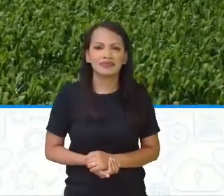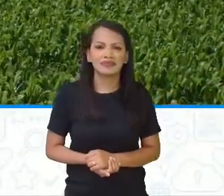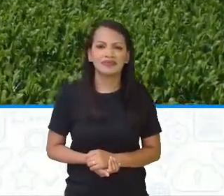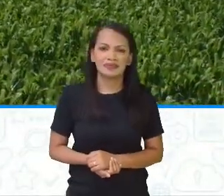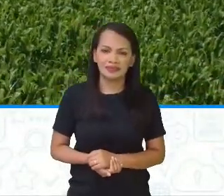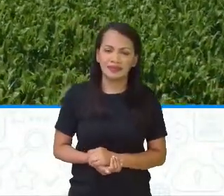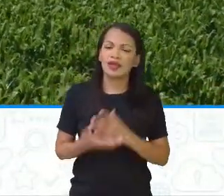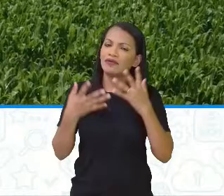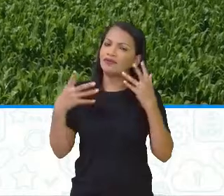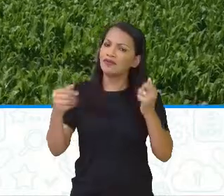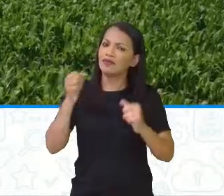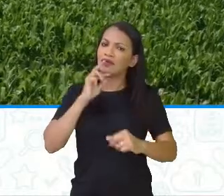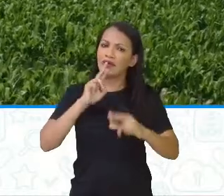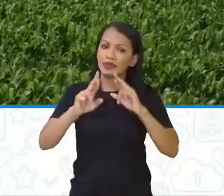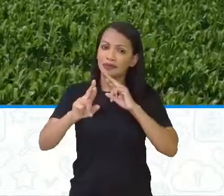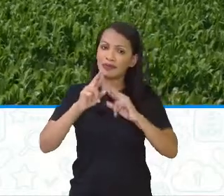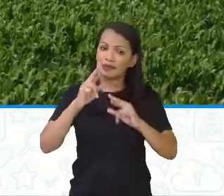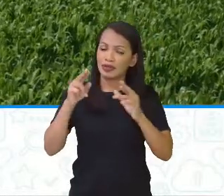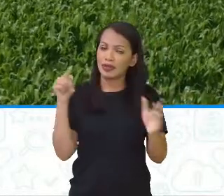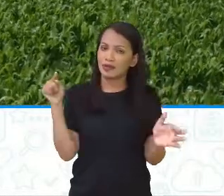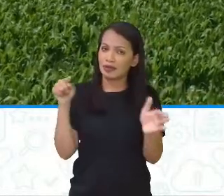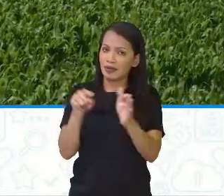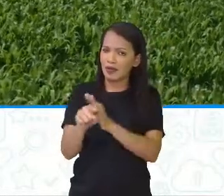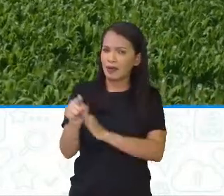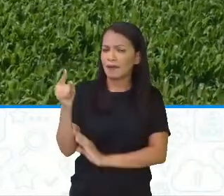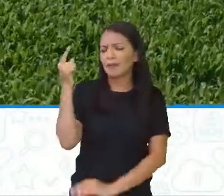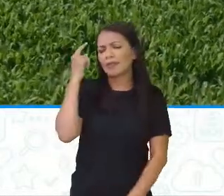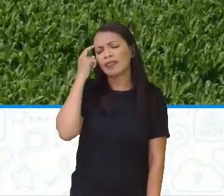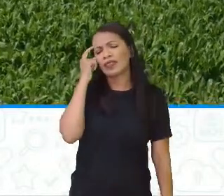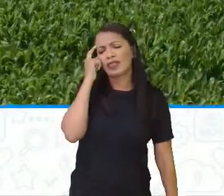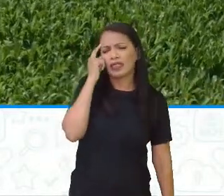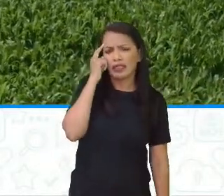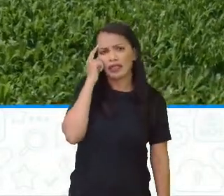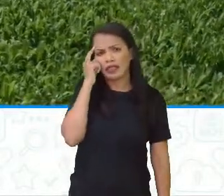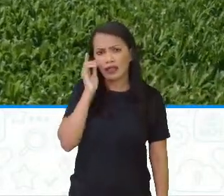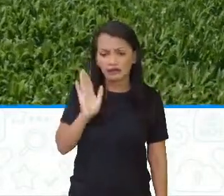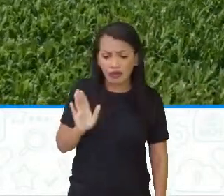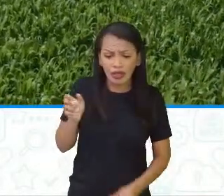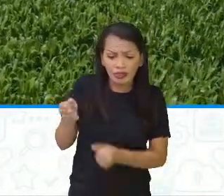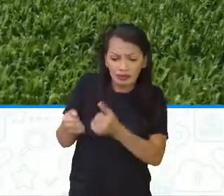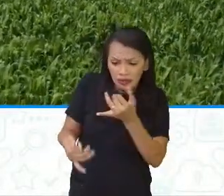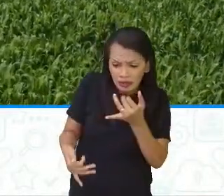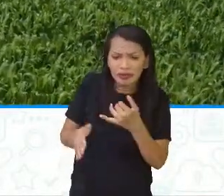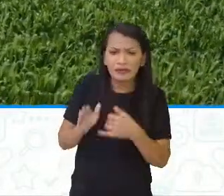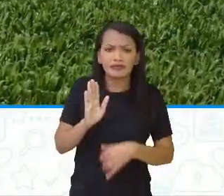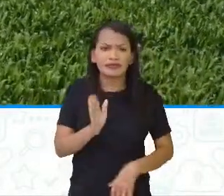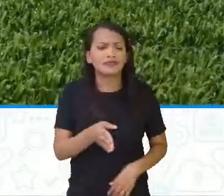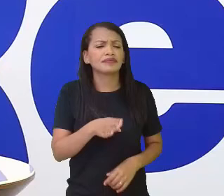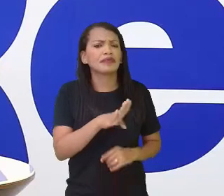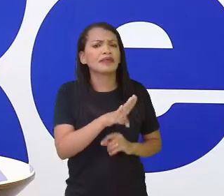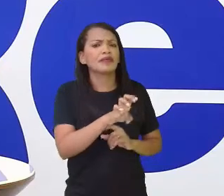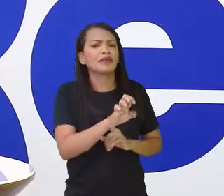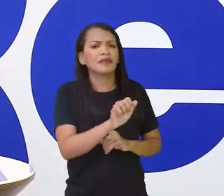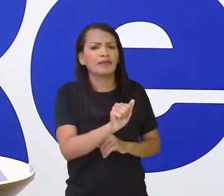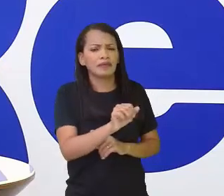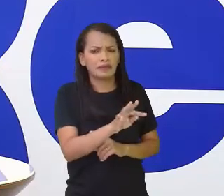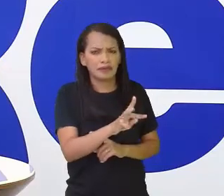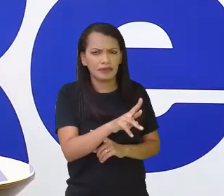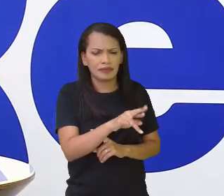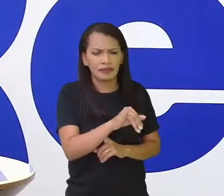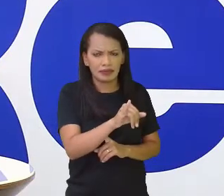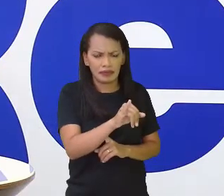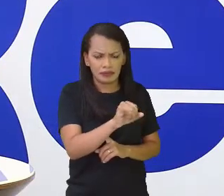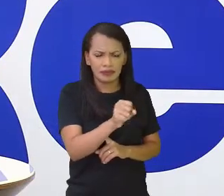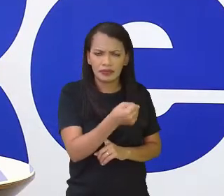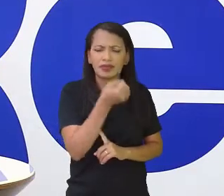A gente vai responder essas perguntas. Vai pensando, coloca aí no chat. Já colocaram alguma coisa pra gente aí? A Beatriz respondeu sim, eu acho que foi